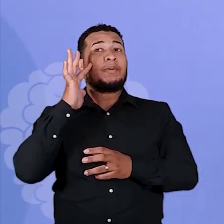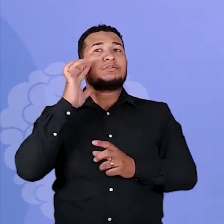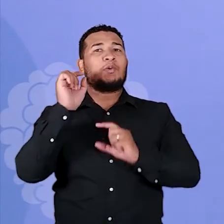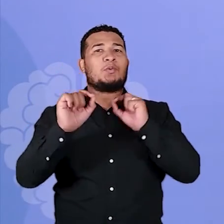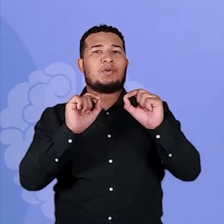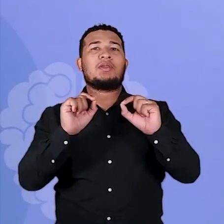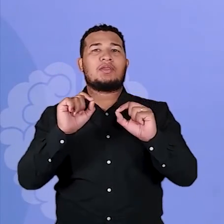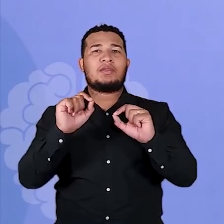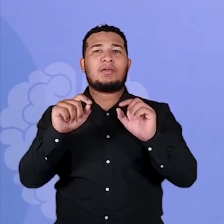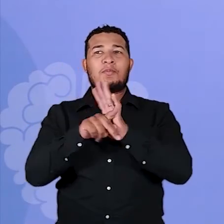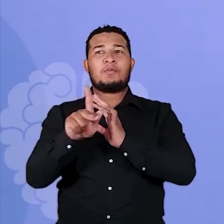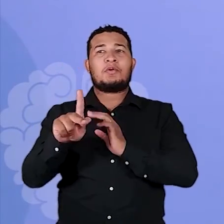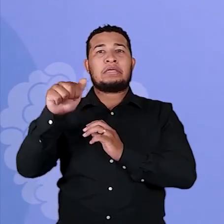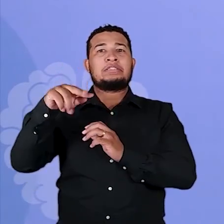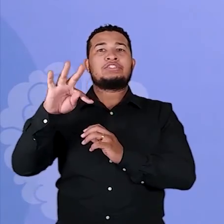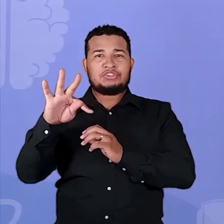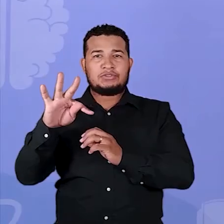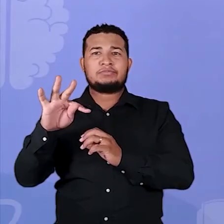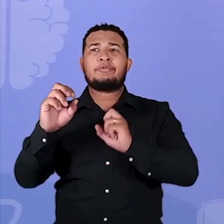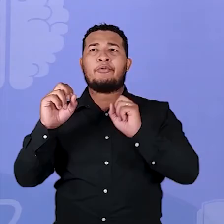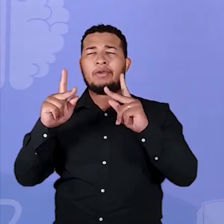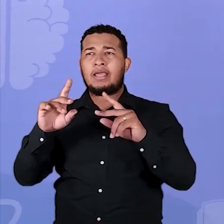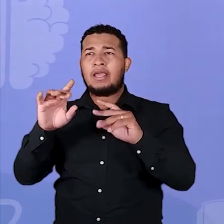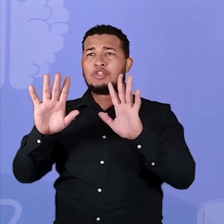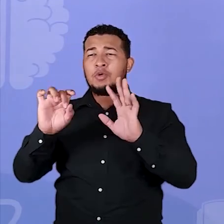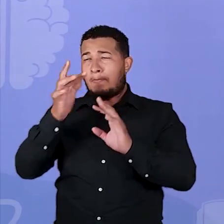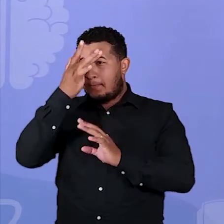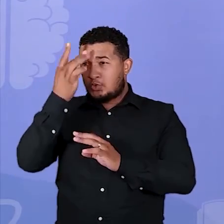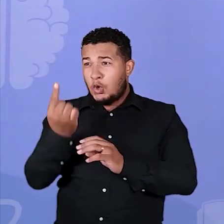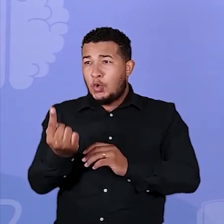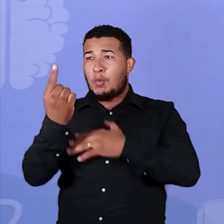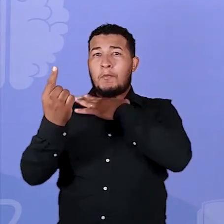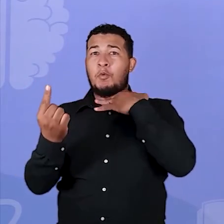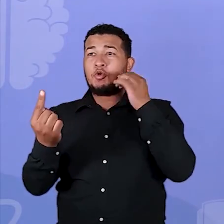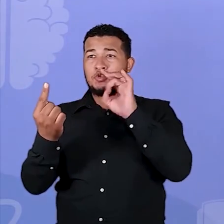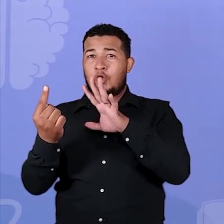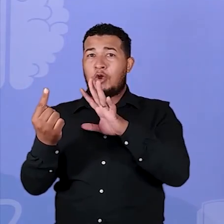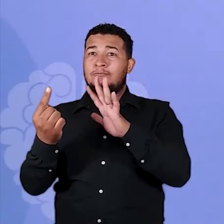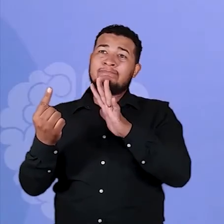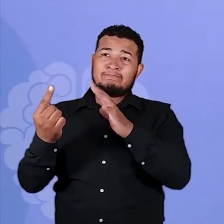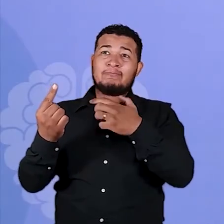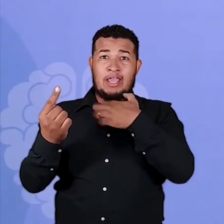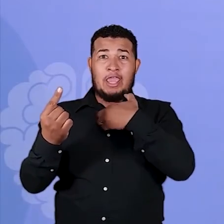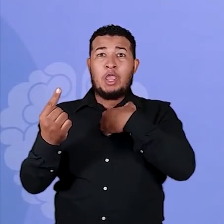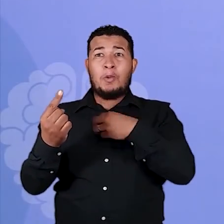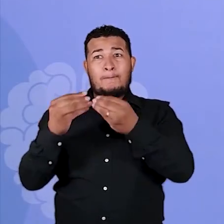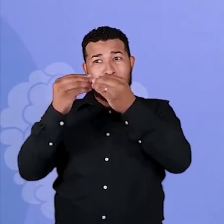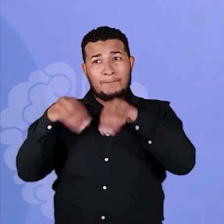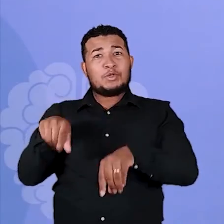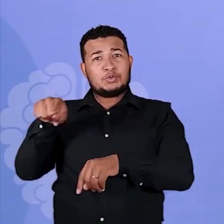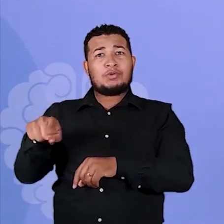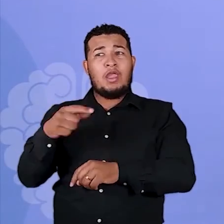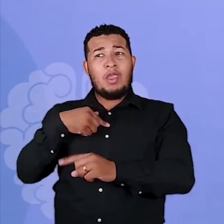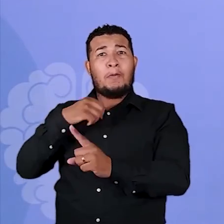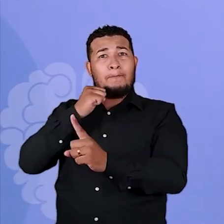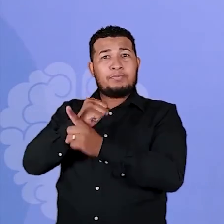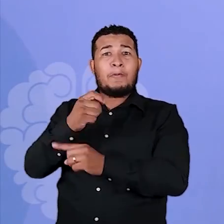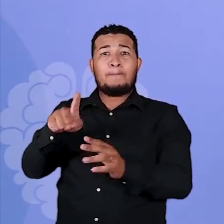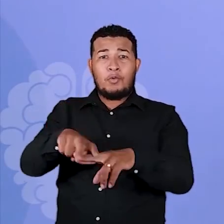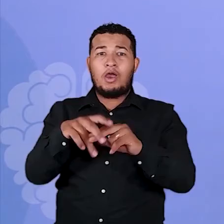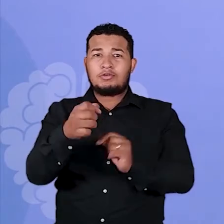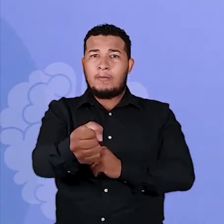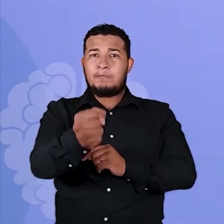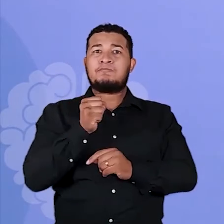pode pensar como a deontologia de Kant, mesmo que só uma pessoa morra, eu causei a morte dessa